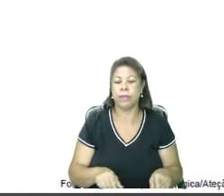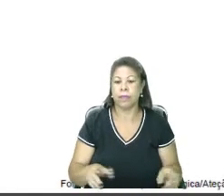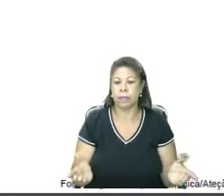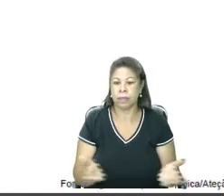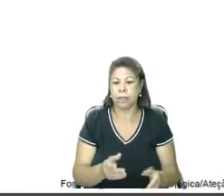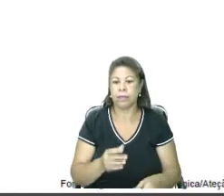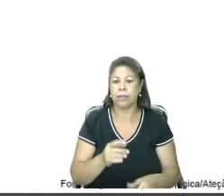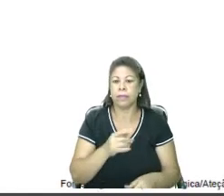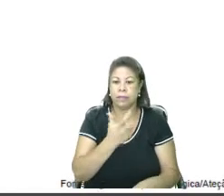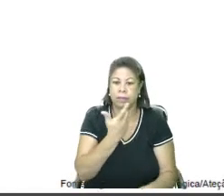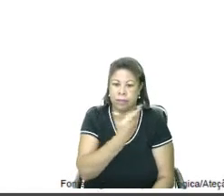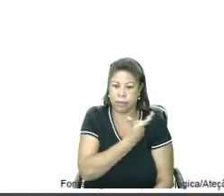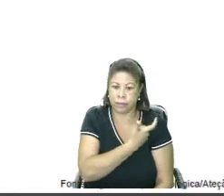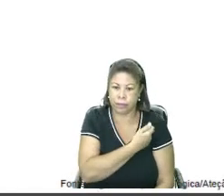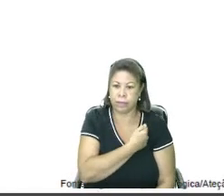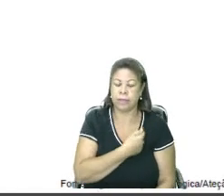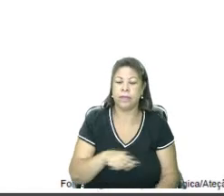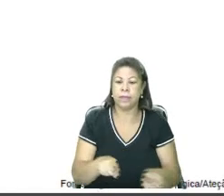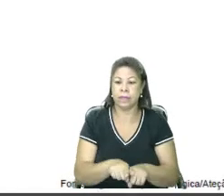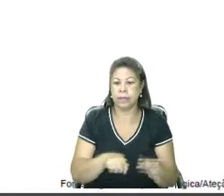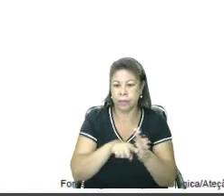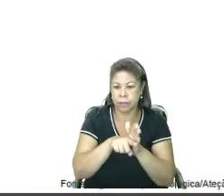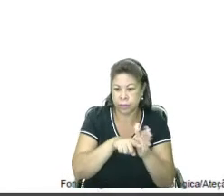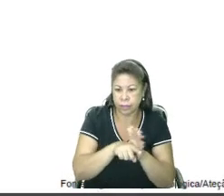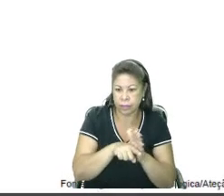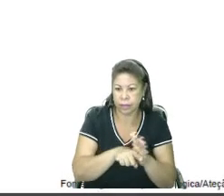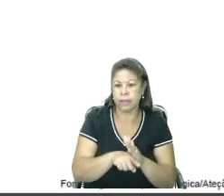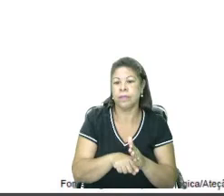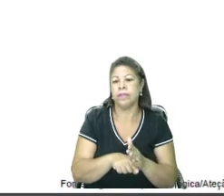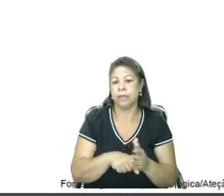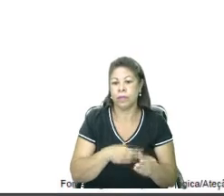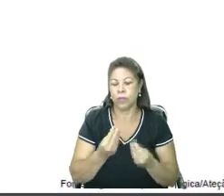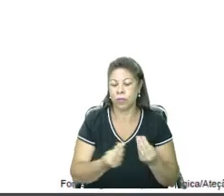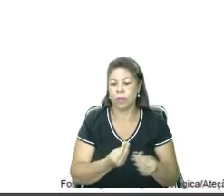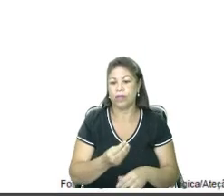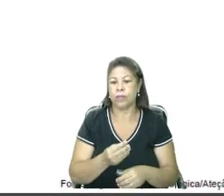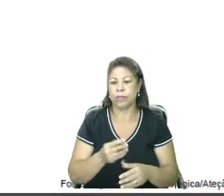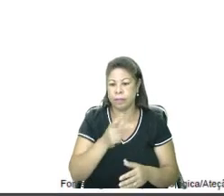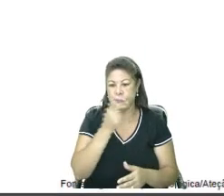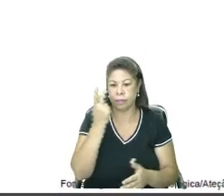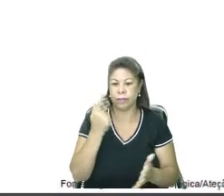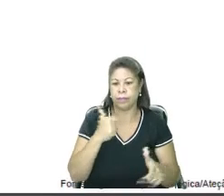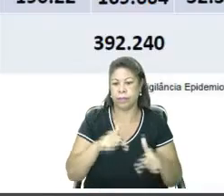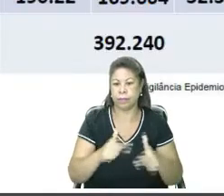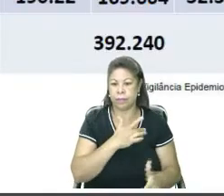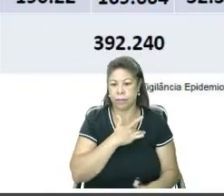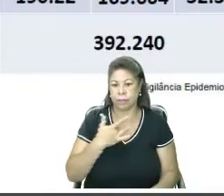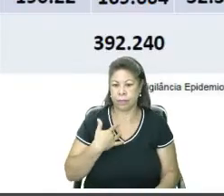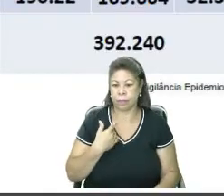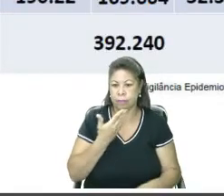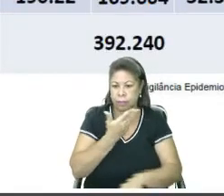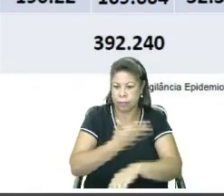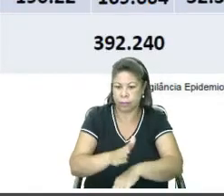testagem e a capacitação dos profissionais para esse momento diferente.